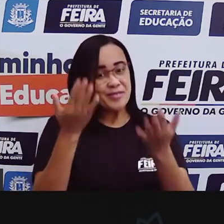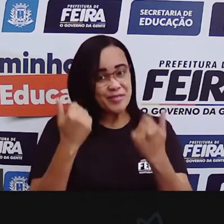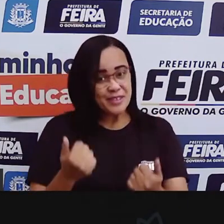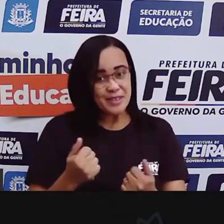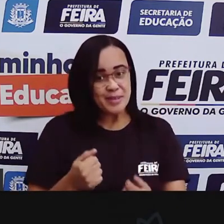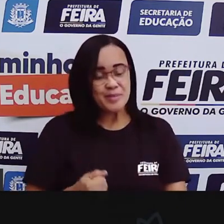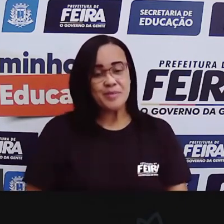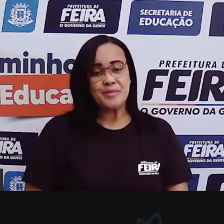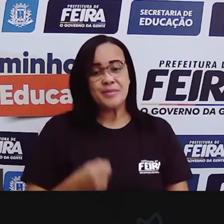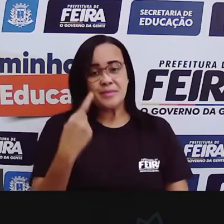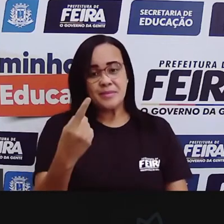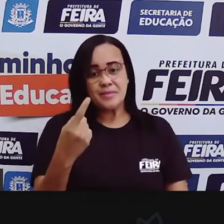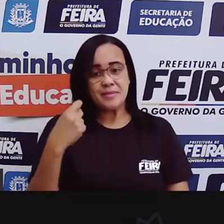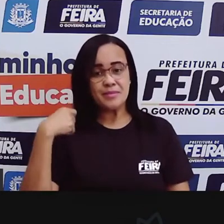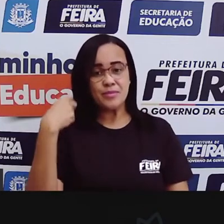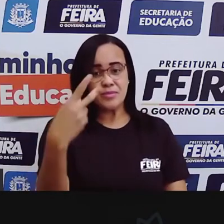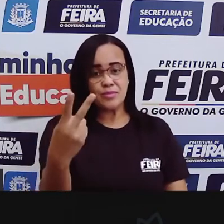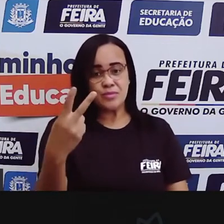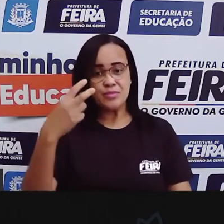meninada.